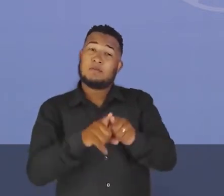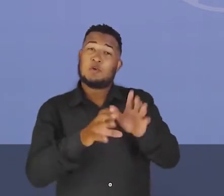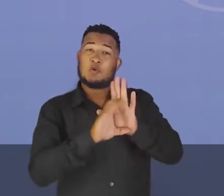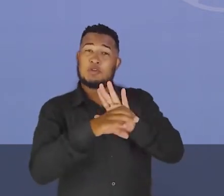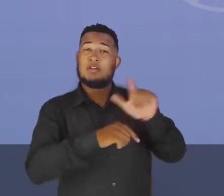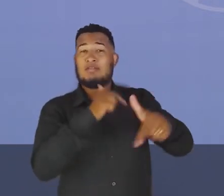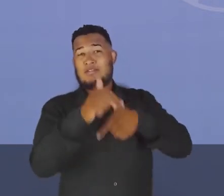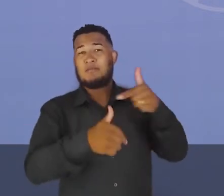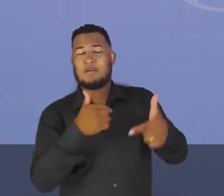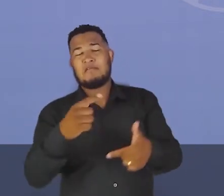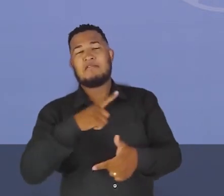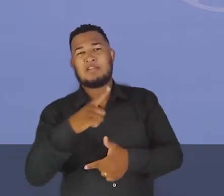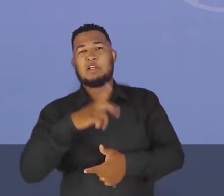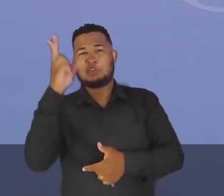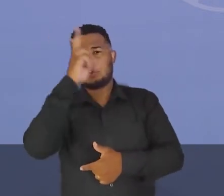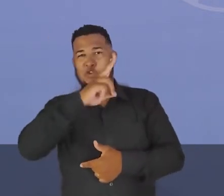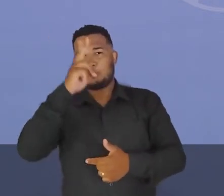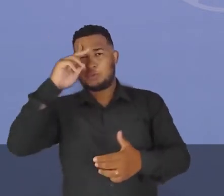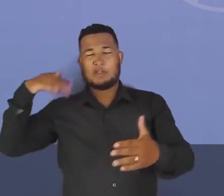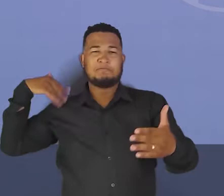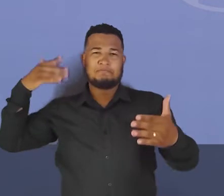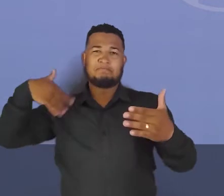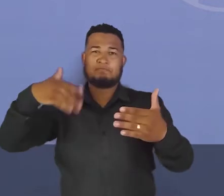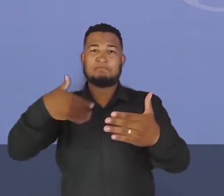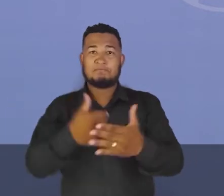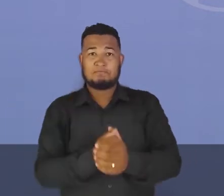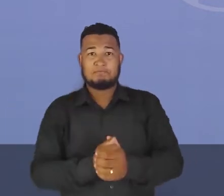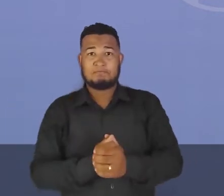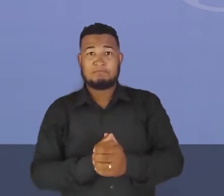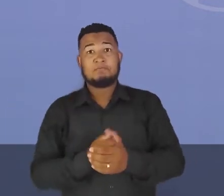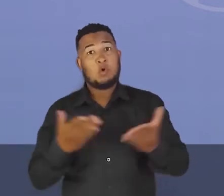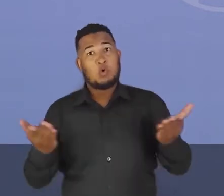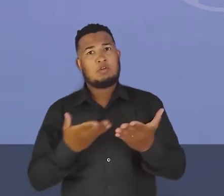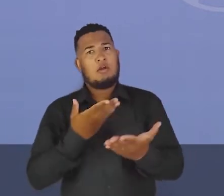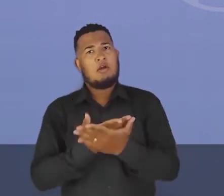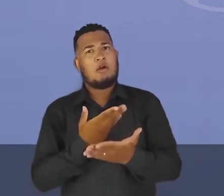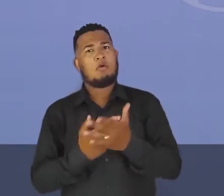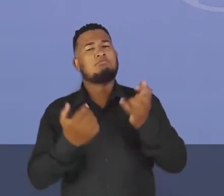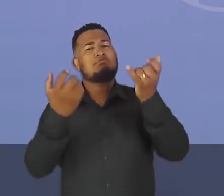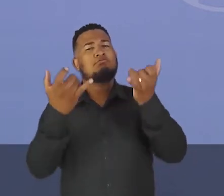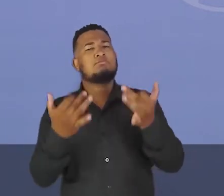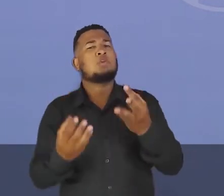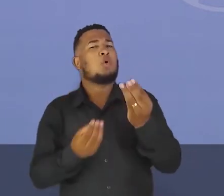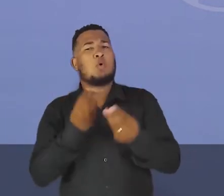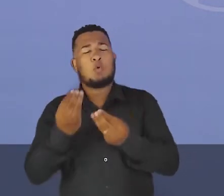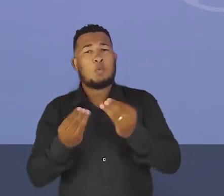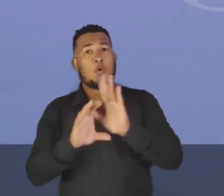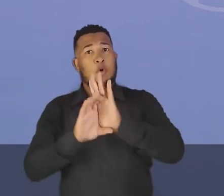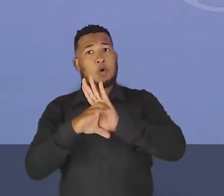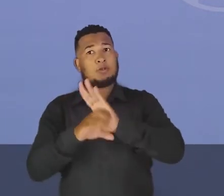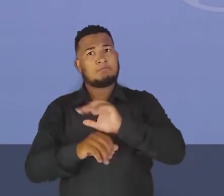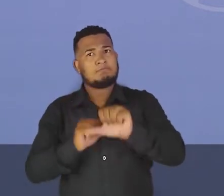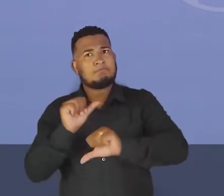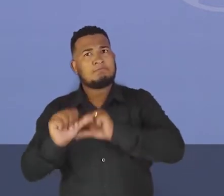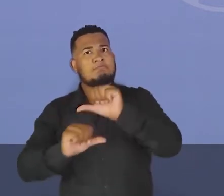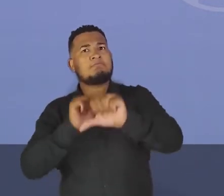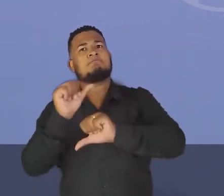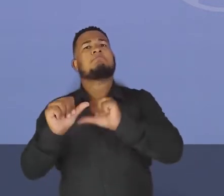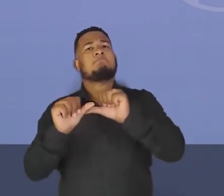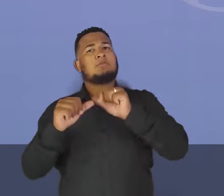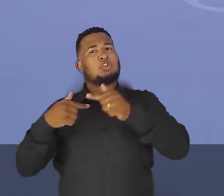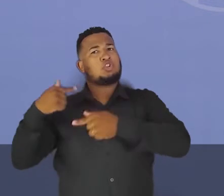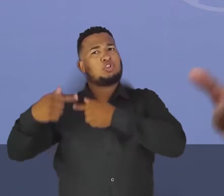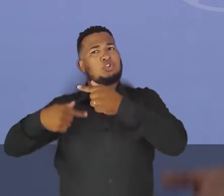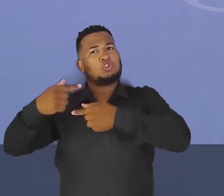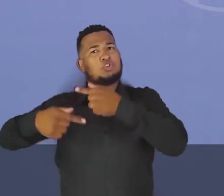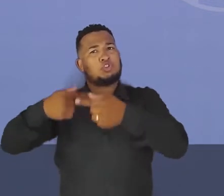trabalho. Na aula de hoje, nós vamos acompanhar como que esse conceito evoluiu e se modificou ao longo de gerações,